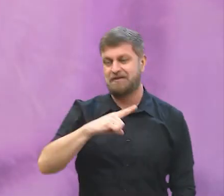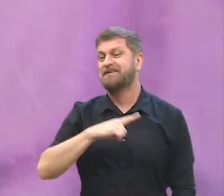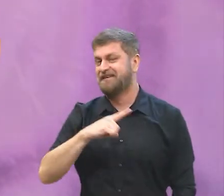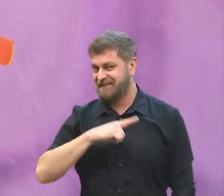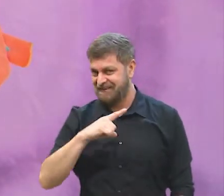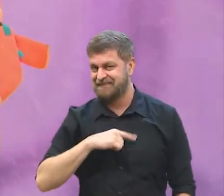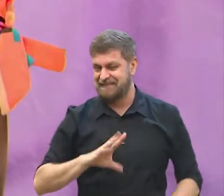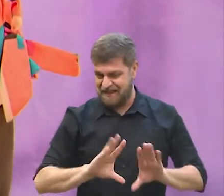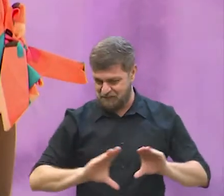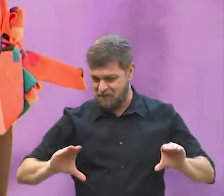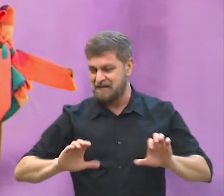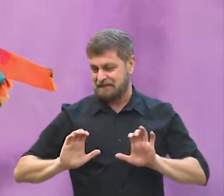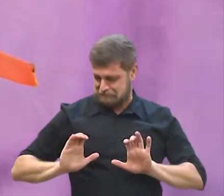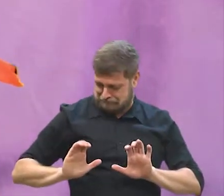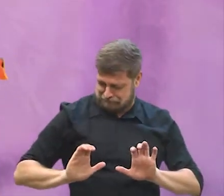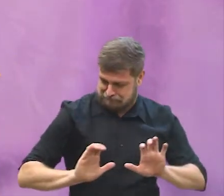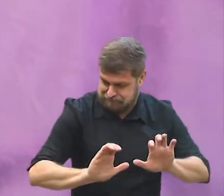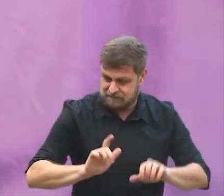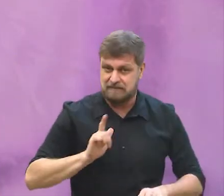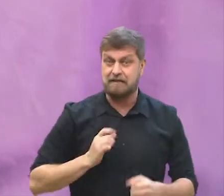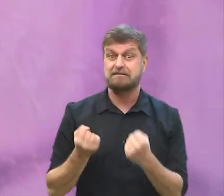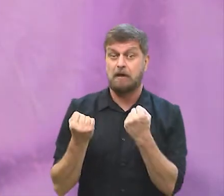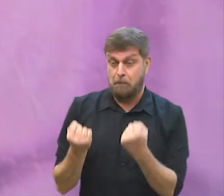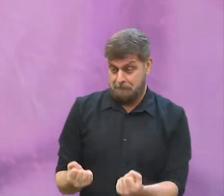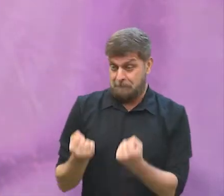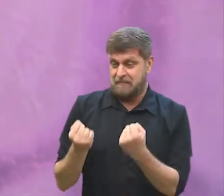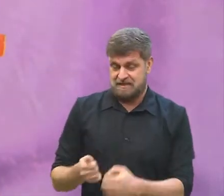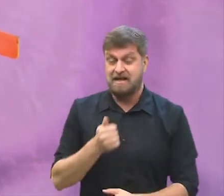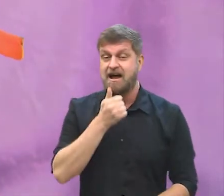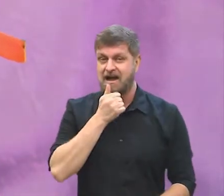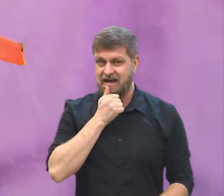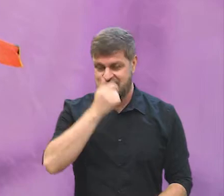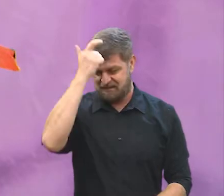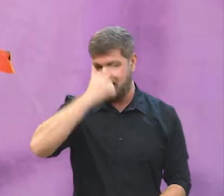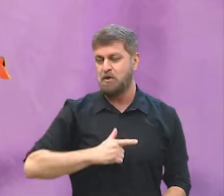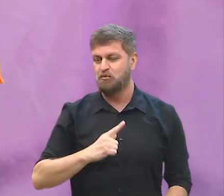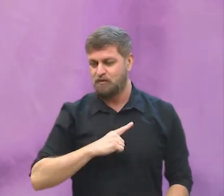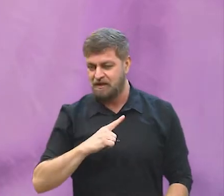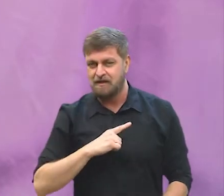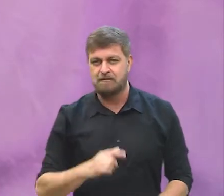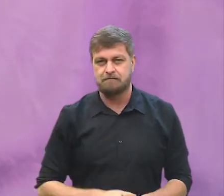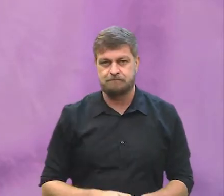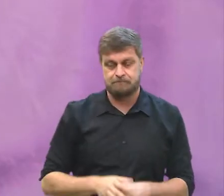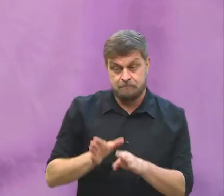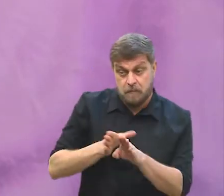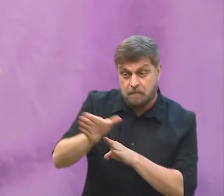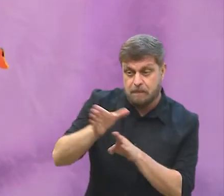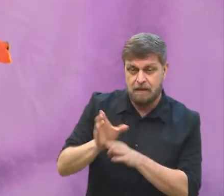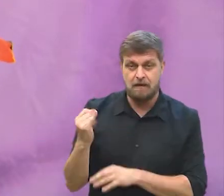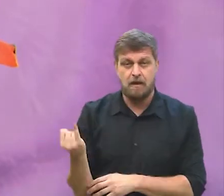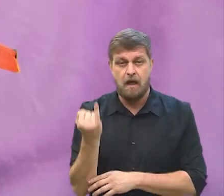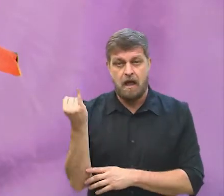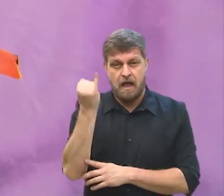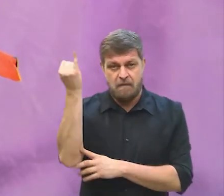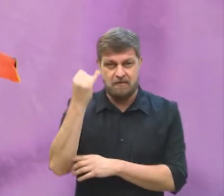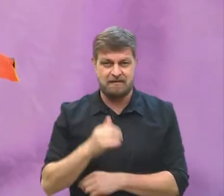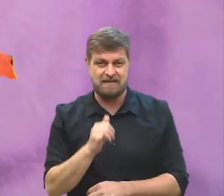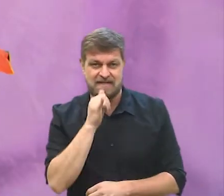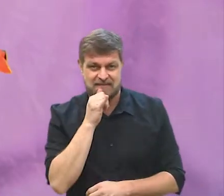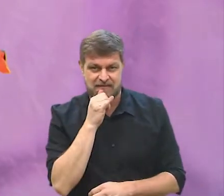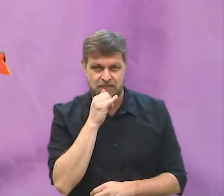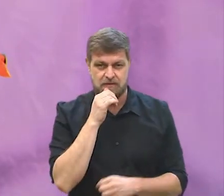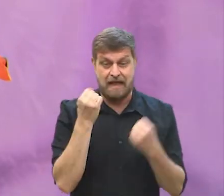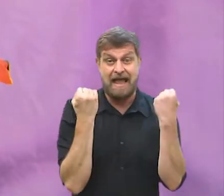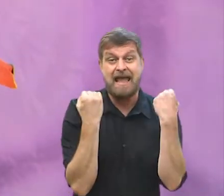viu, doutor? São pesados ainda. Ô, doutor, essas orientações são bastante importantes. O senhor citou aí exercício